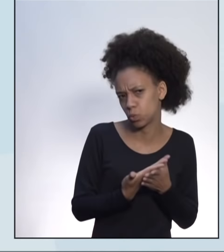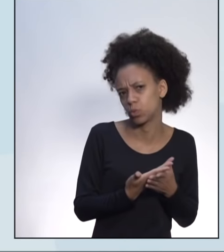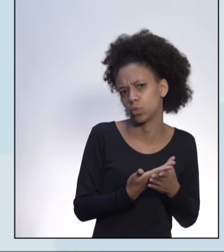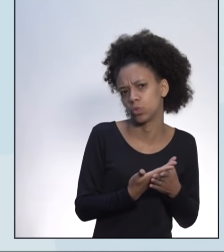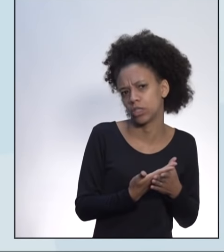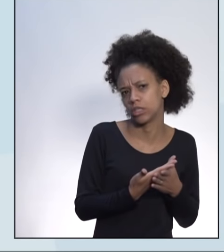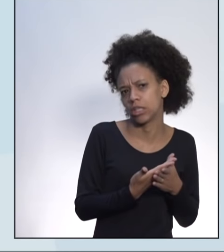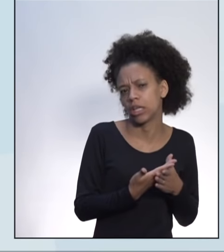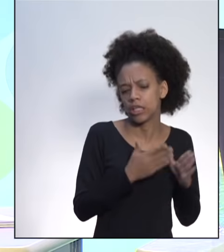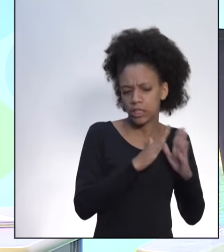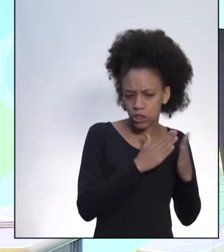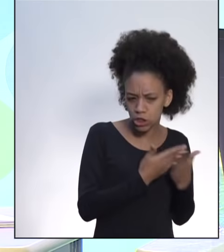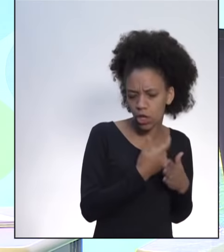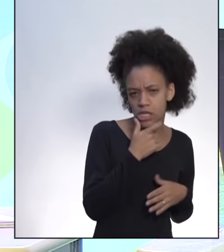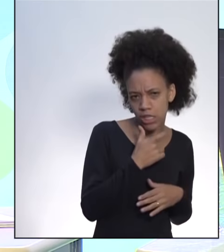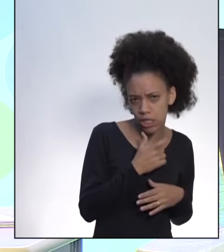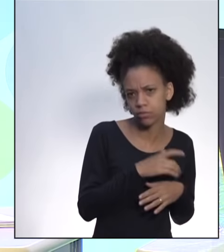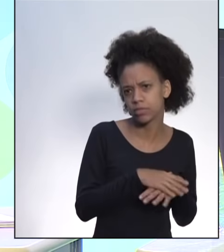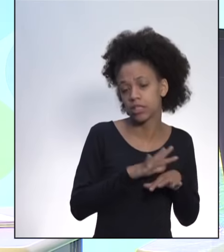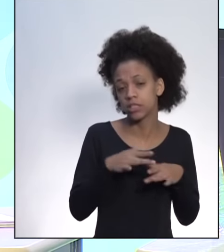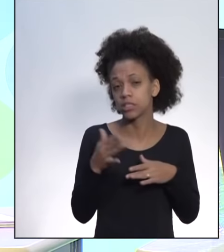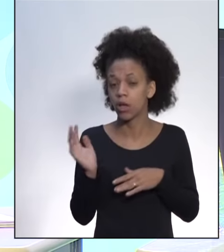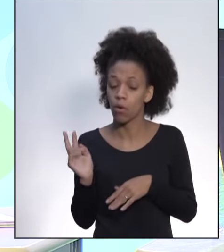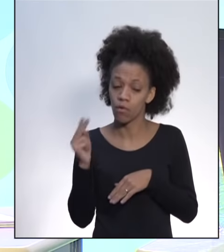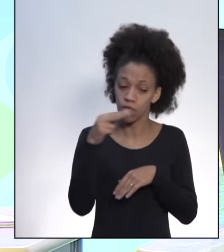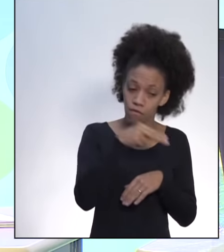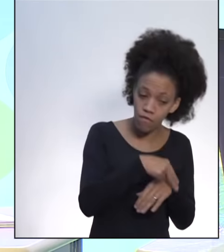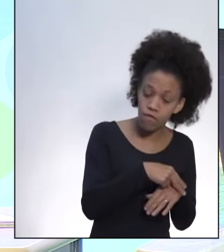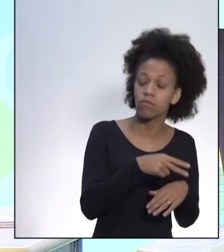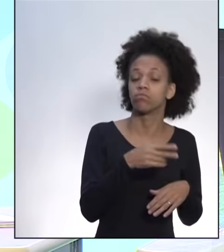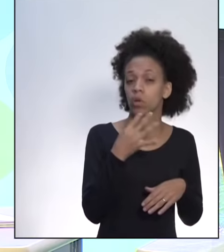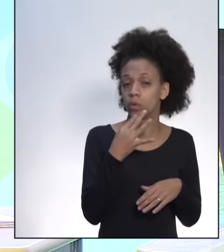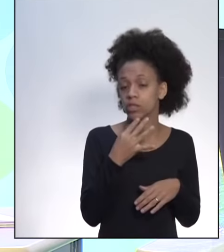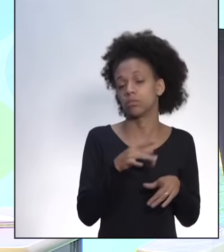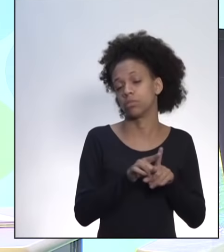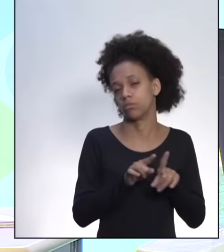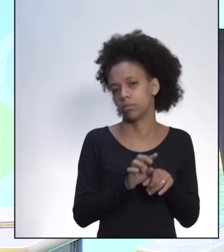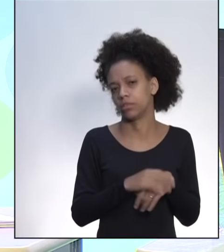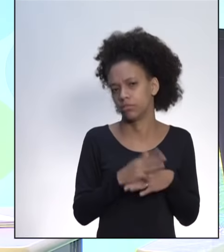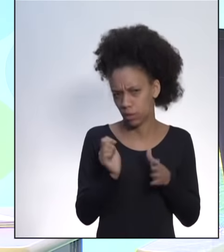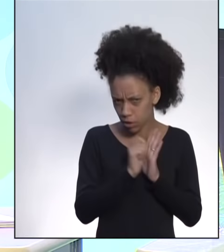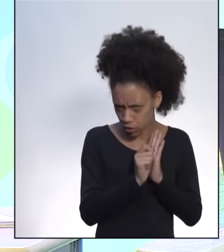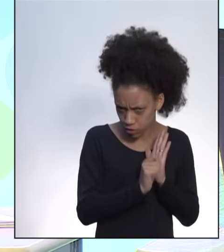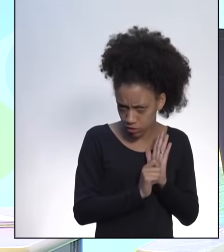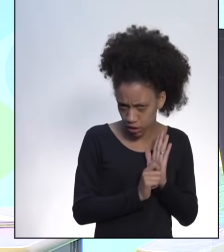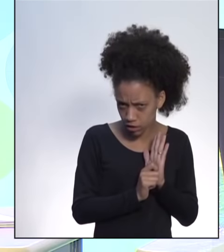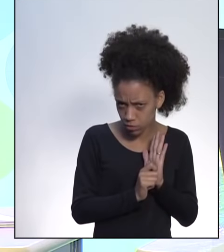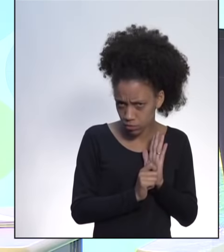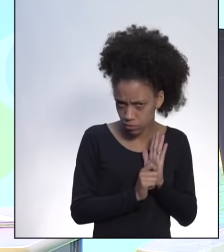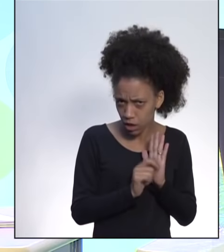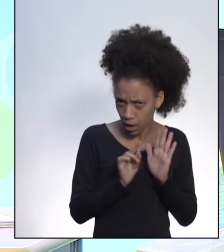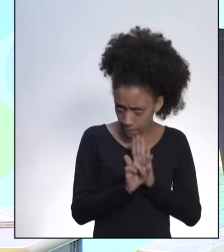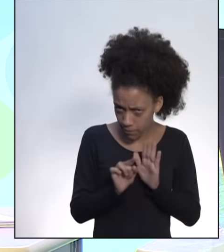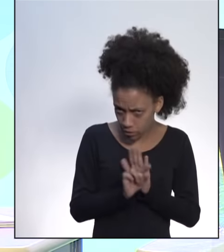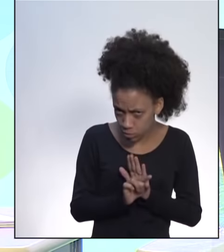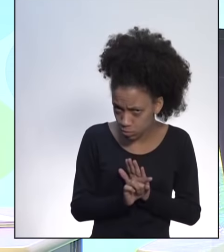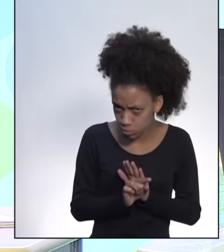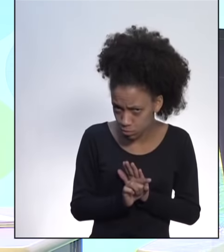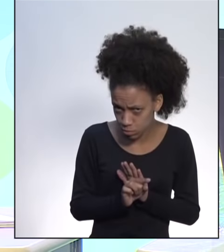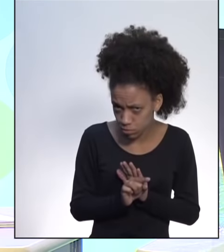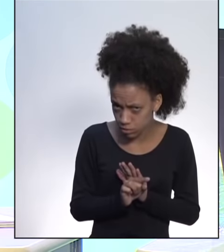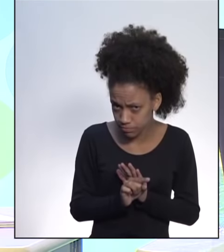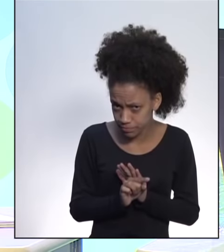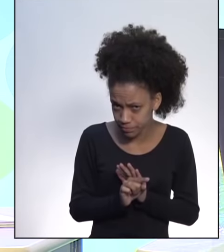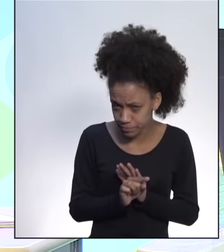escolas idiomas então traga esse conhecimento também tá então a notaram já à pergunta o